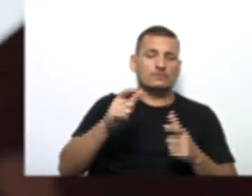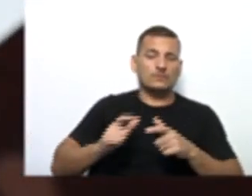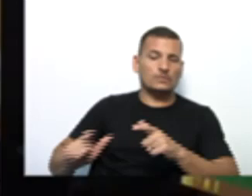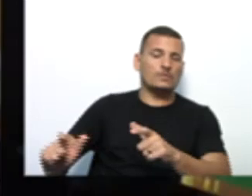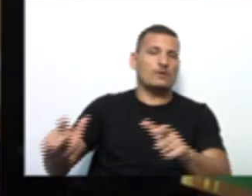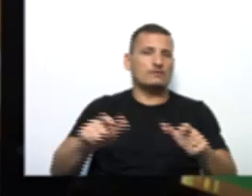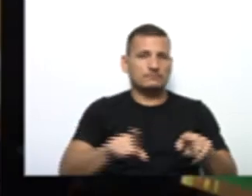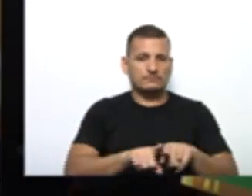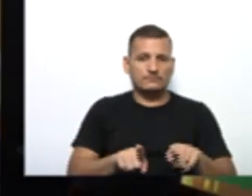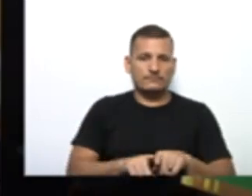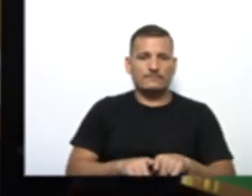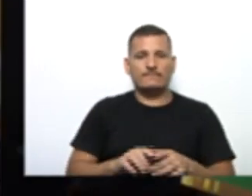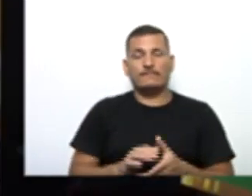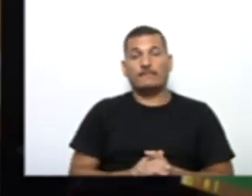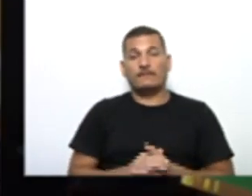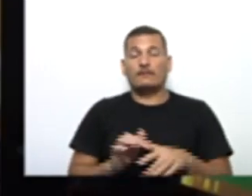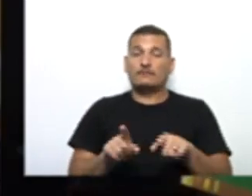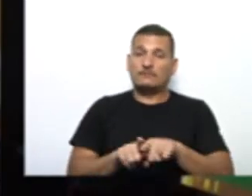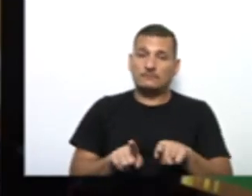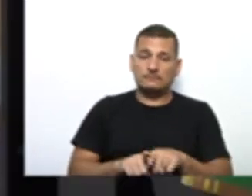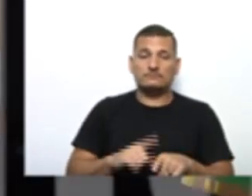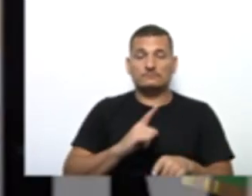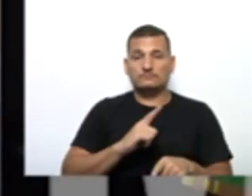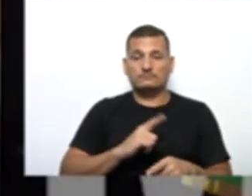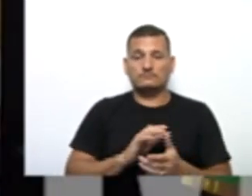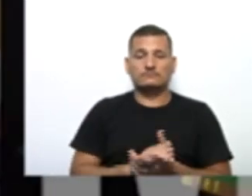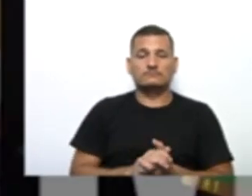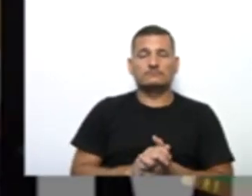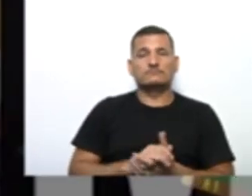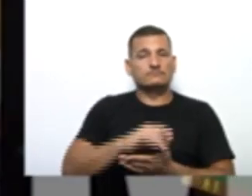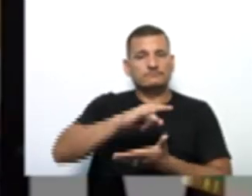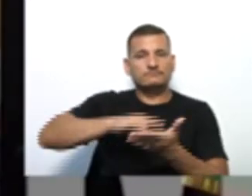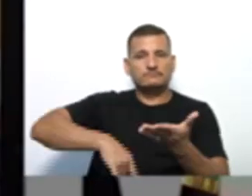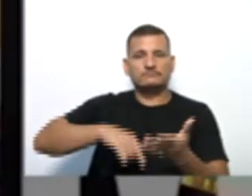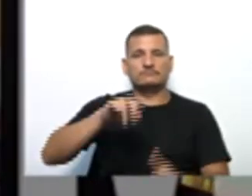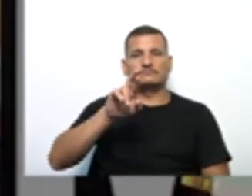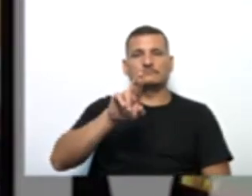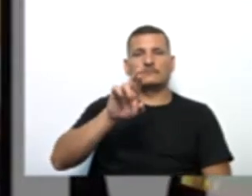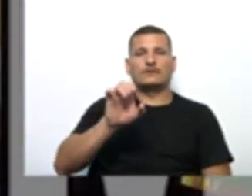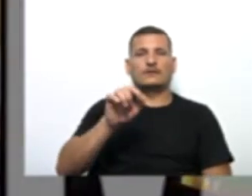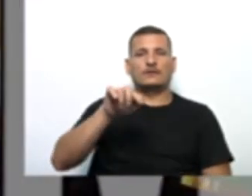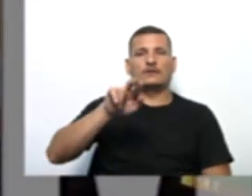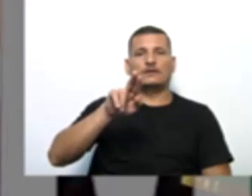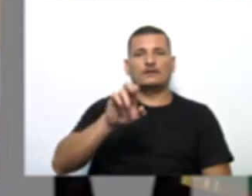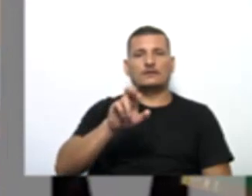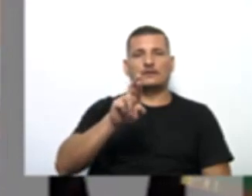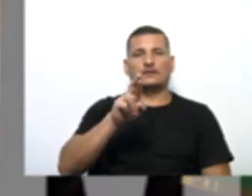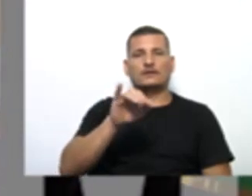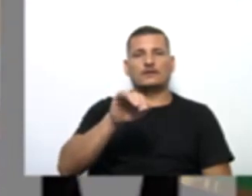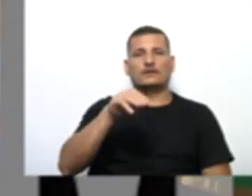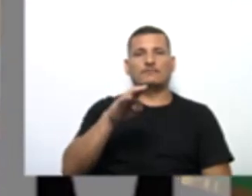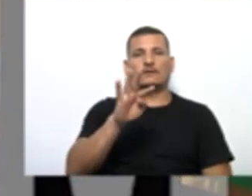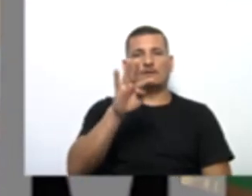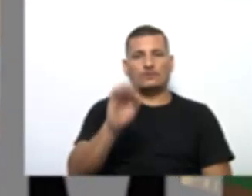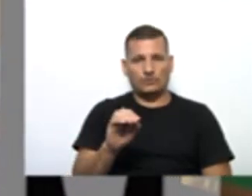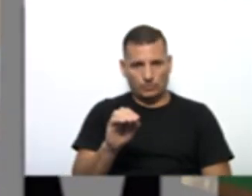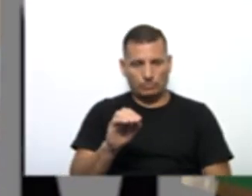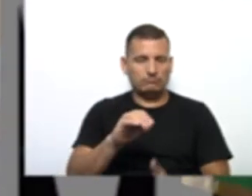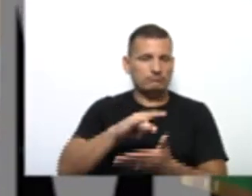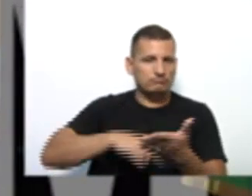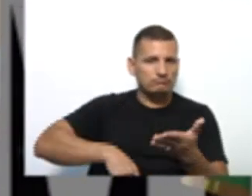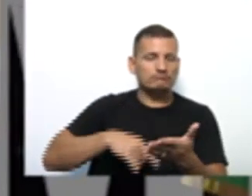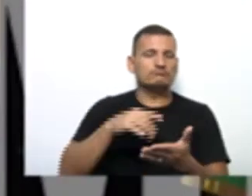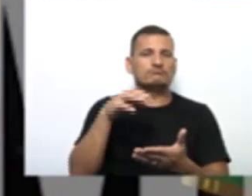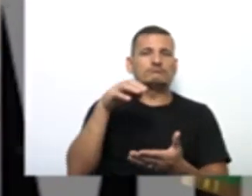mesmo poder. Também existe o requerimento que nós podemos fazer, requerendo de um outro departamento,